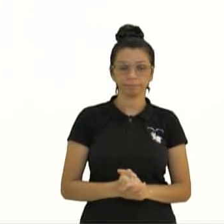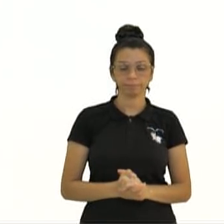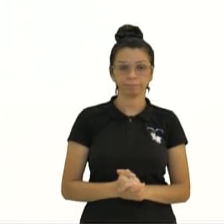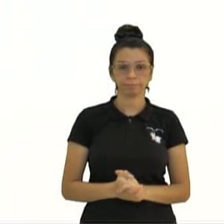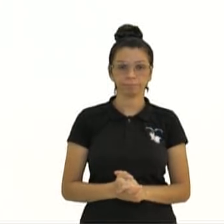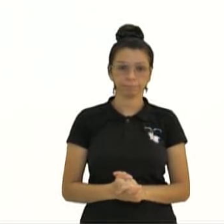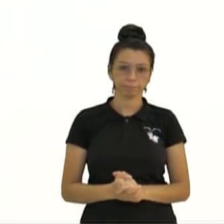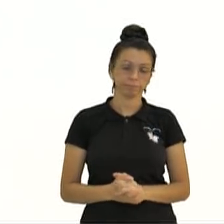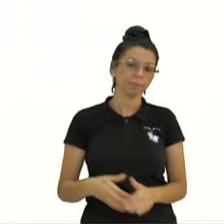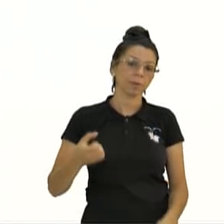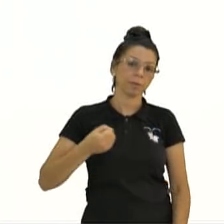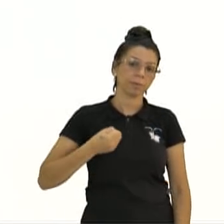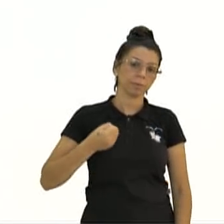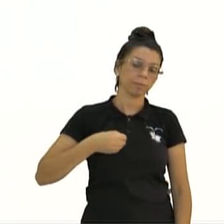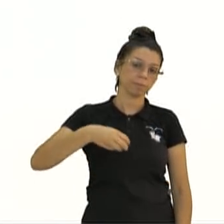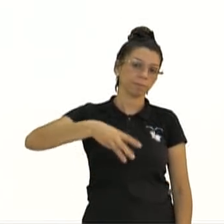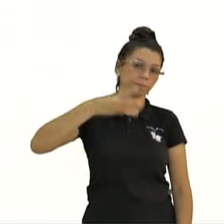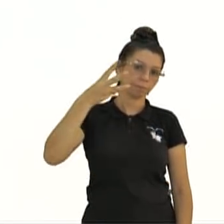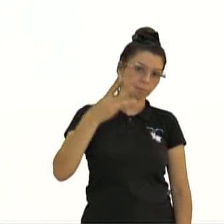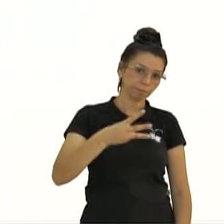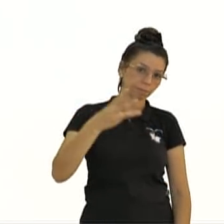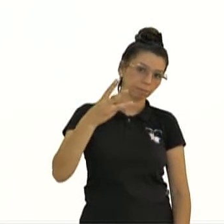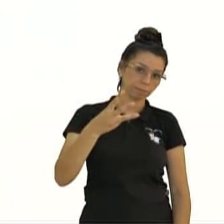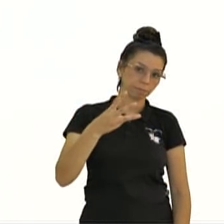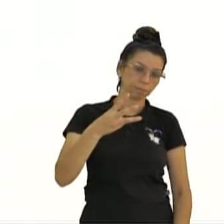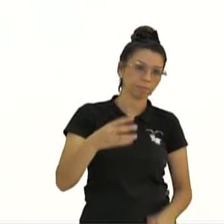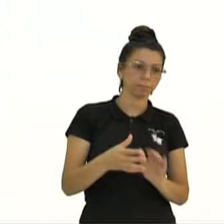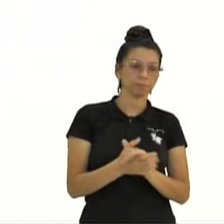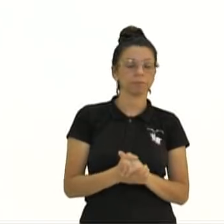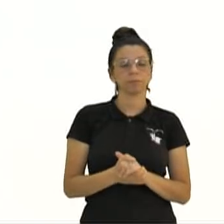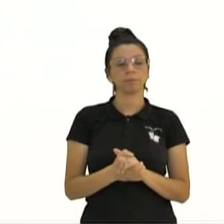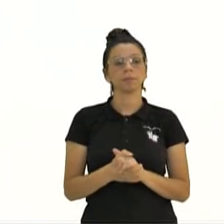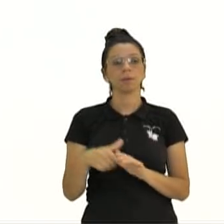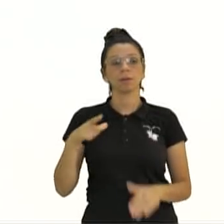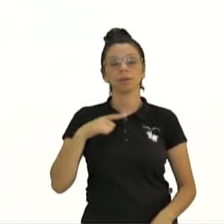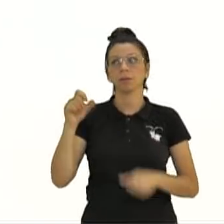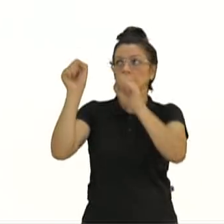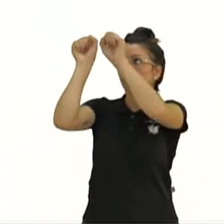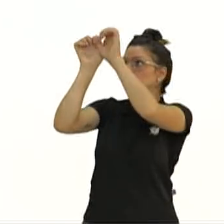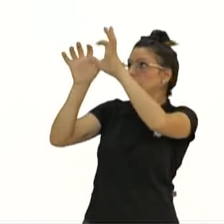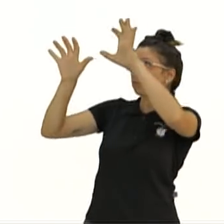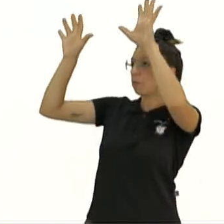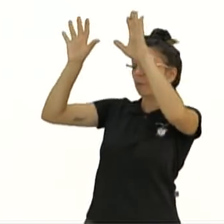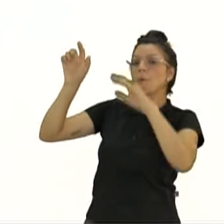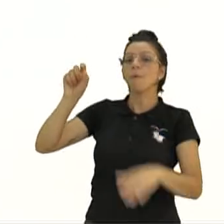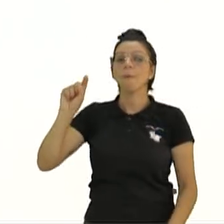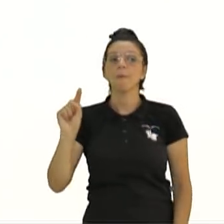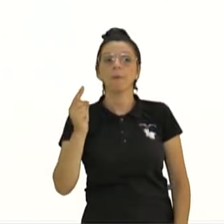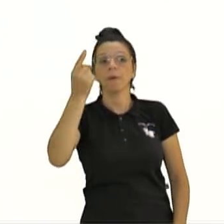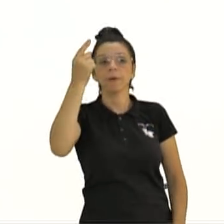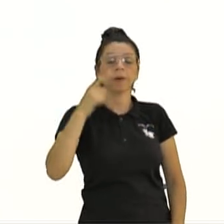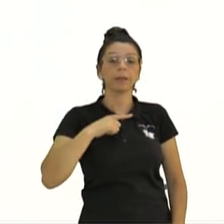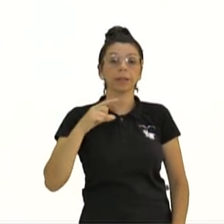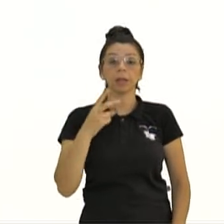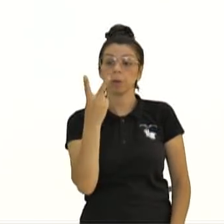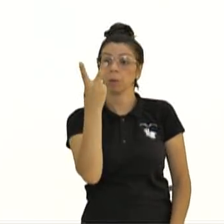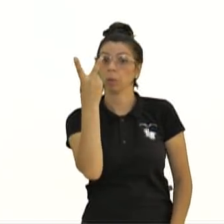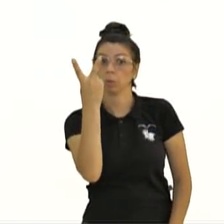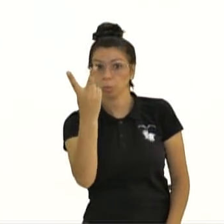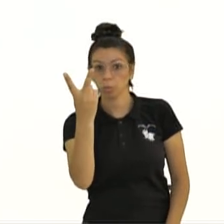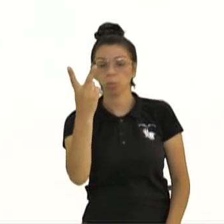Nós temos mais uma questão de número 3. No último balão dessa tirinha, há duas conjunções